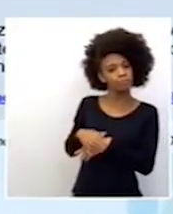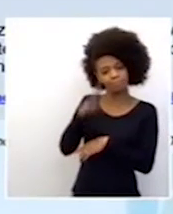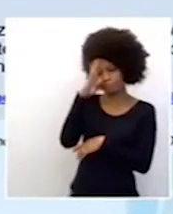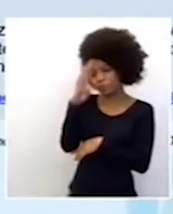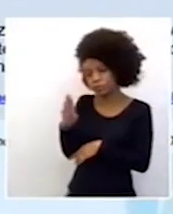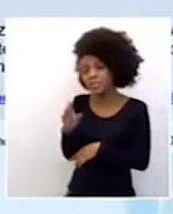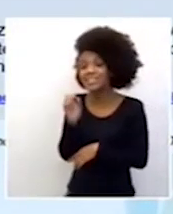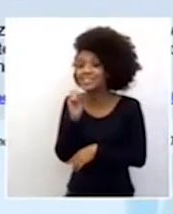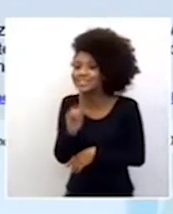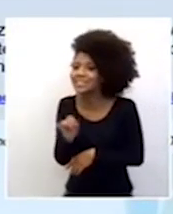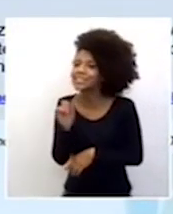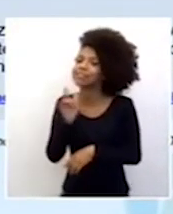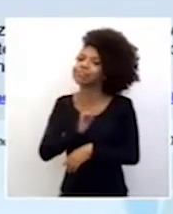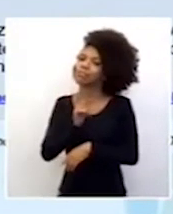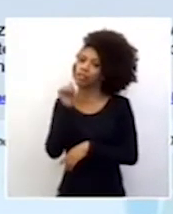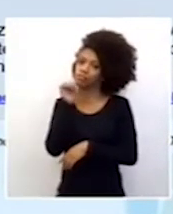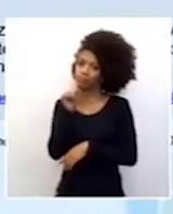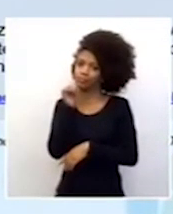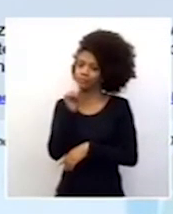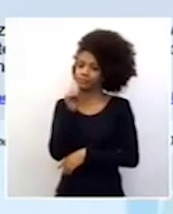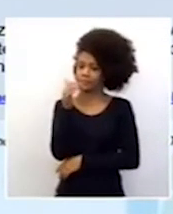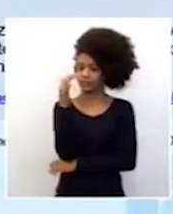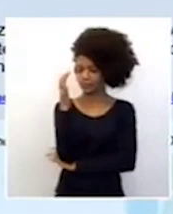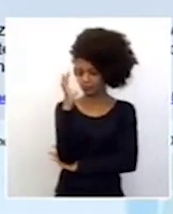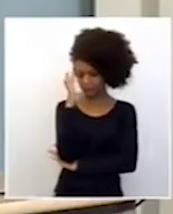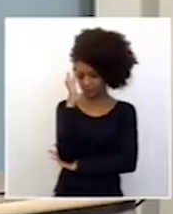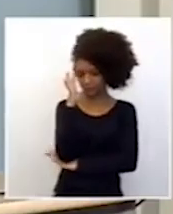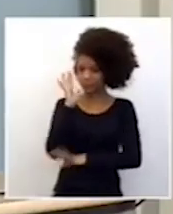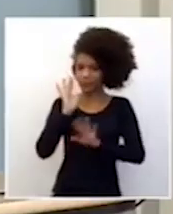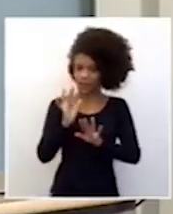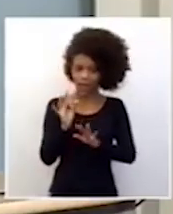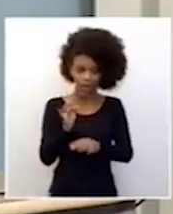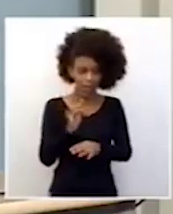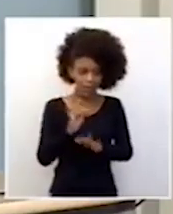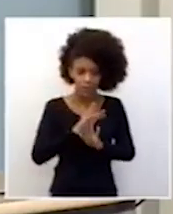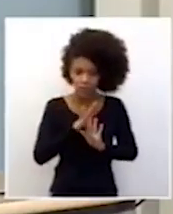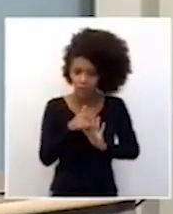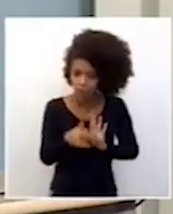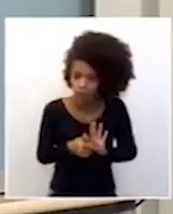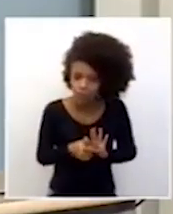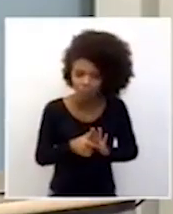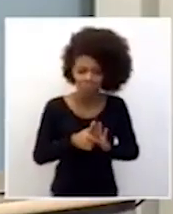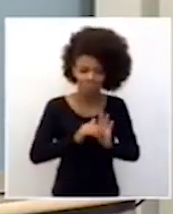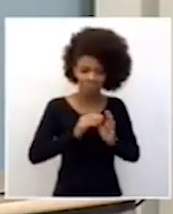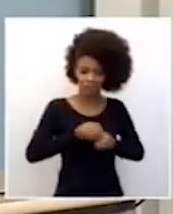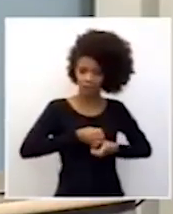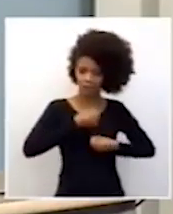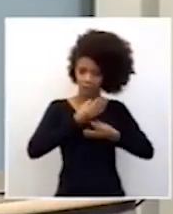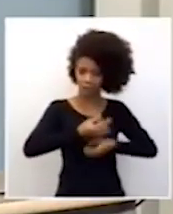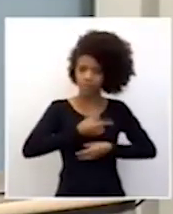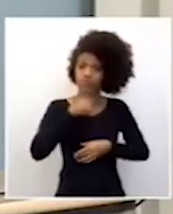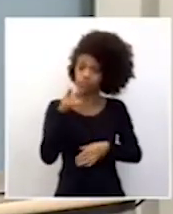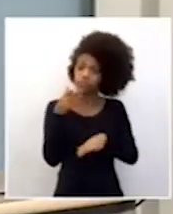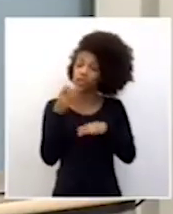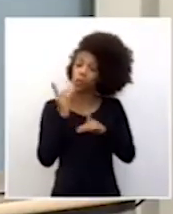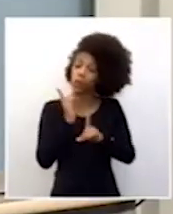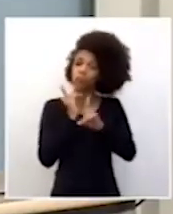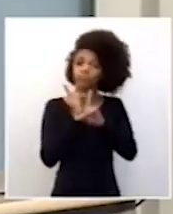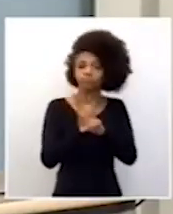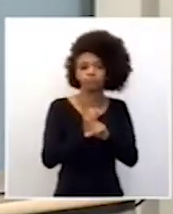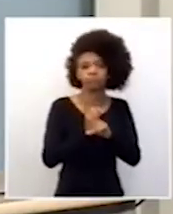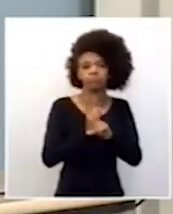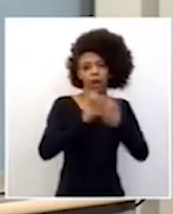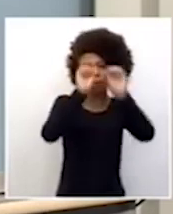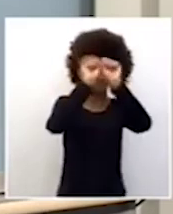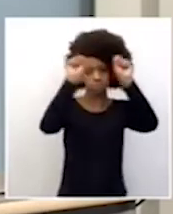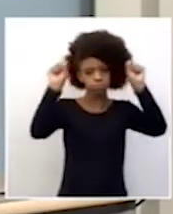senhoras. Gente, essa crônica e todas as outras do Bala de Estalo, vocês vão encontrar lá no portal do MEC. No portal do MEC tem a